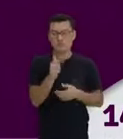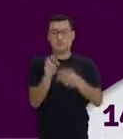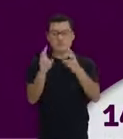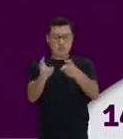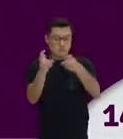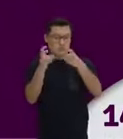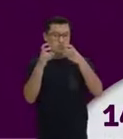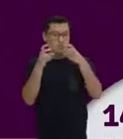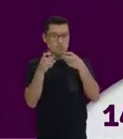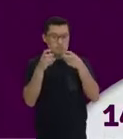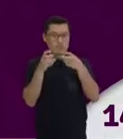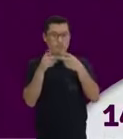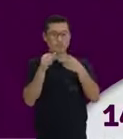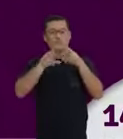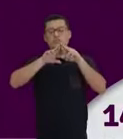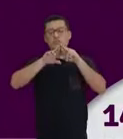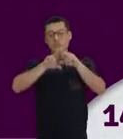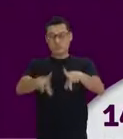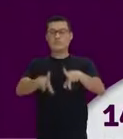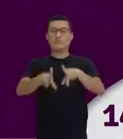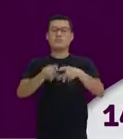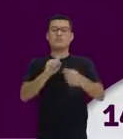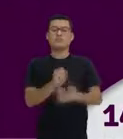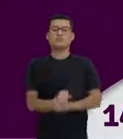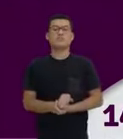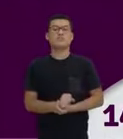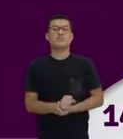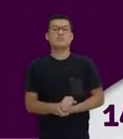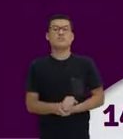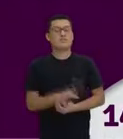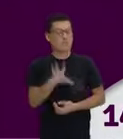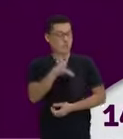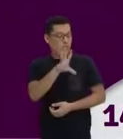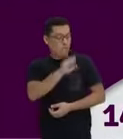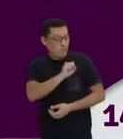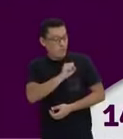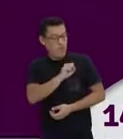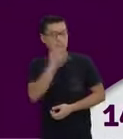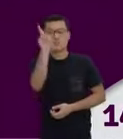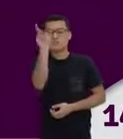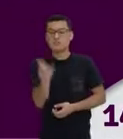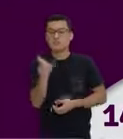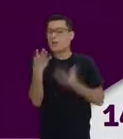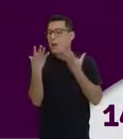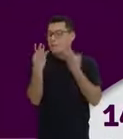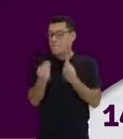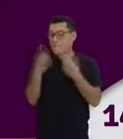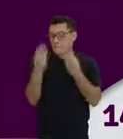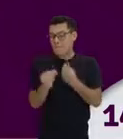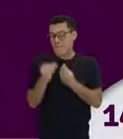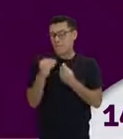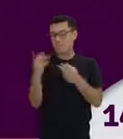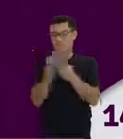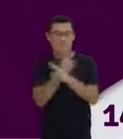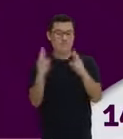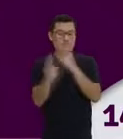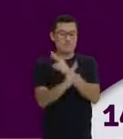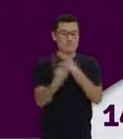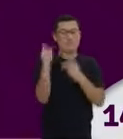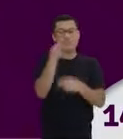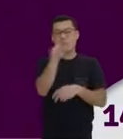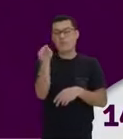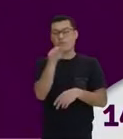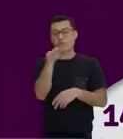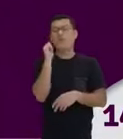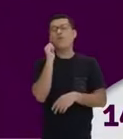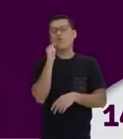perceber né essa diferença tão gosto pessoal Ele tem muito essa relação com aquilo que